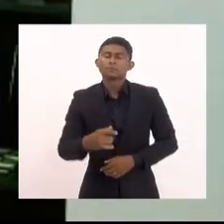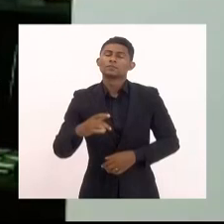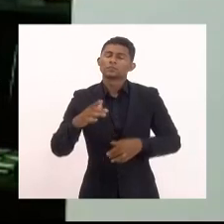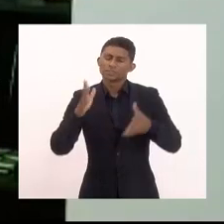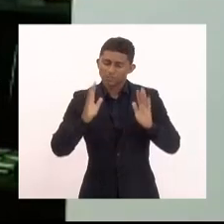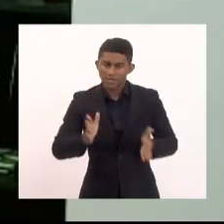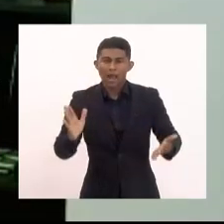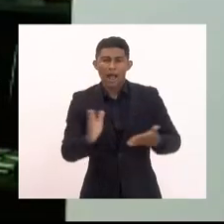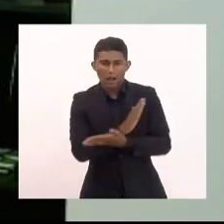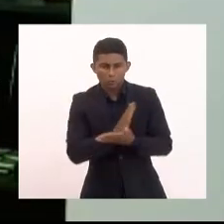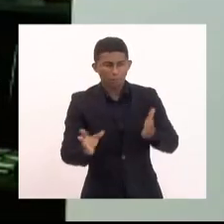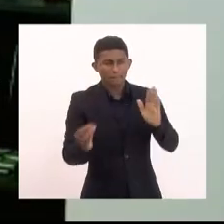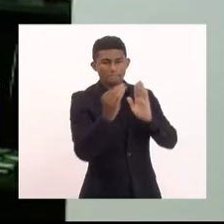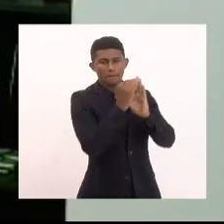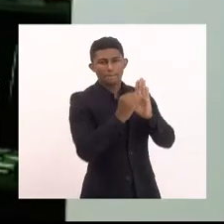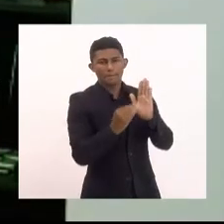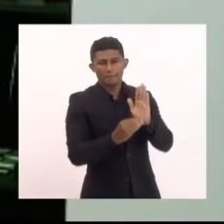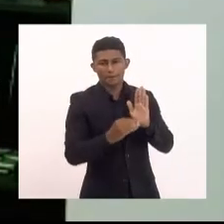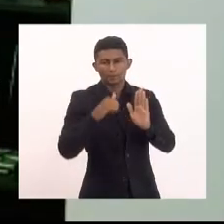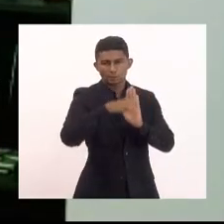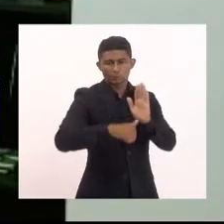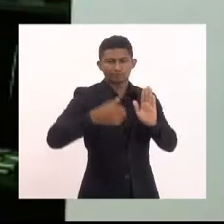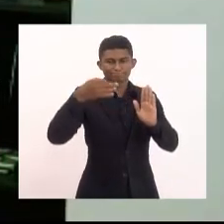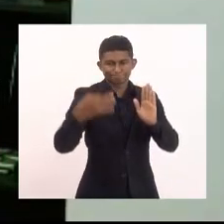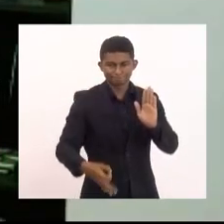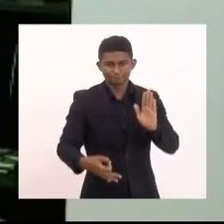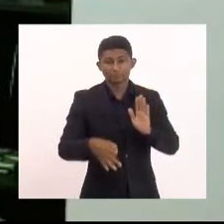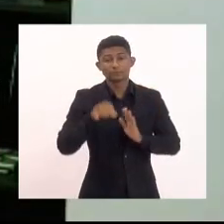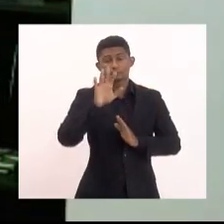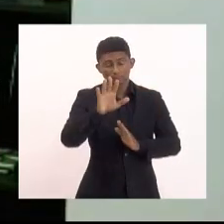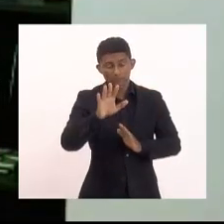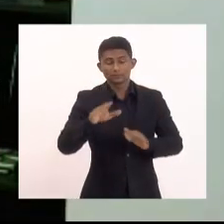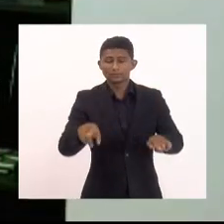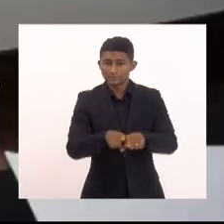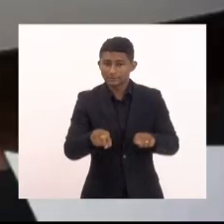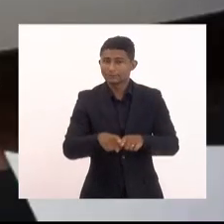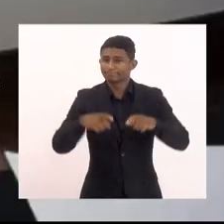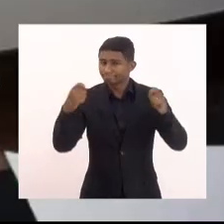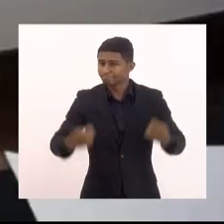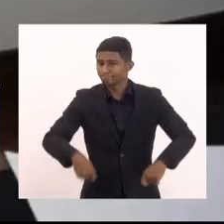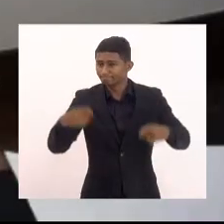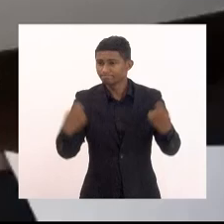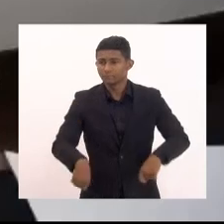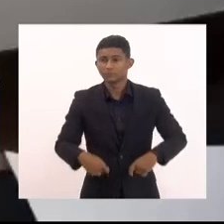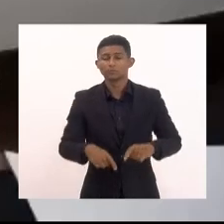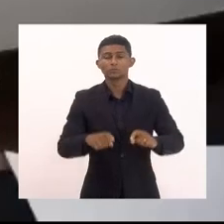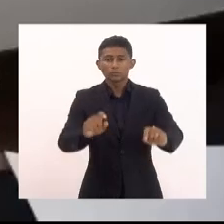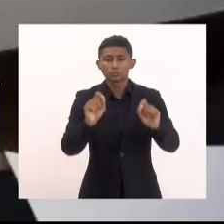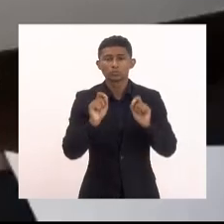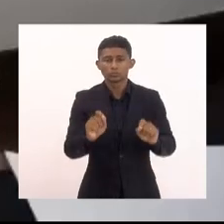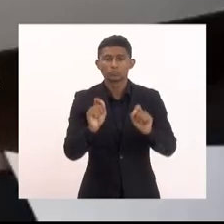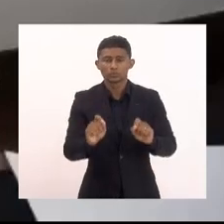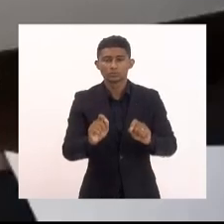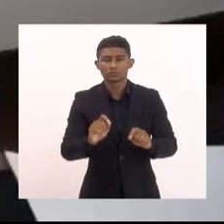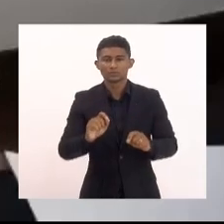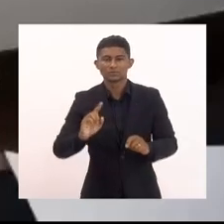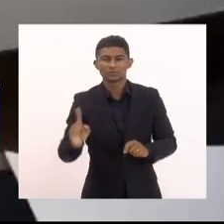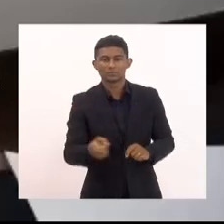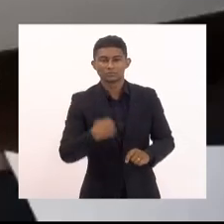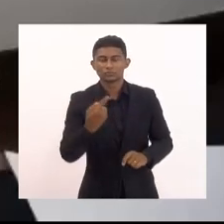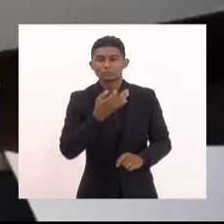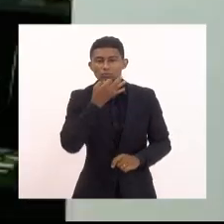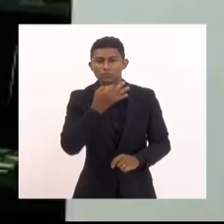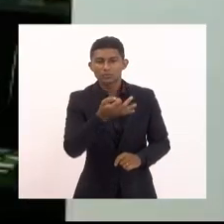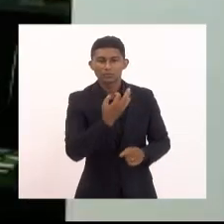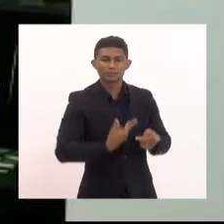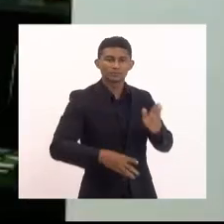estão sendo feitas, mas era necessário que a gente colocasse o nosso ponto de vista,